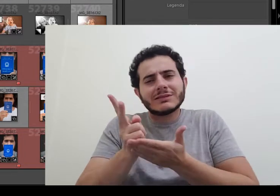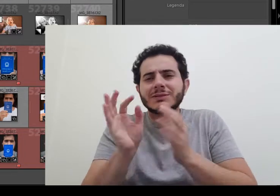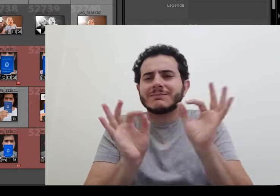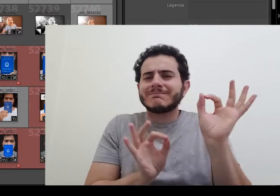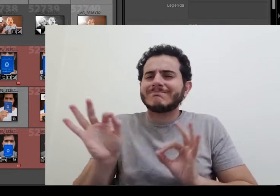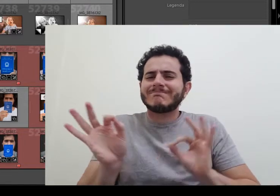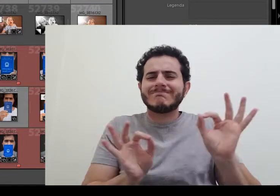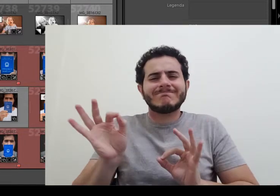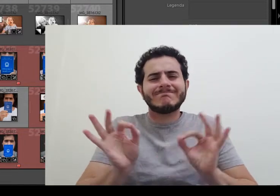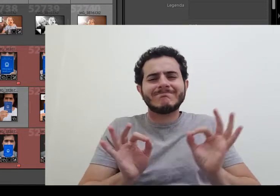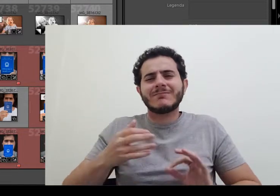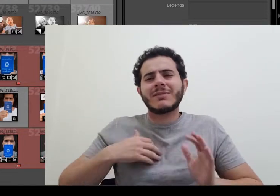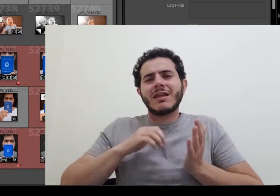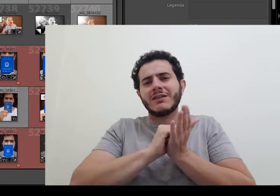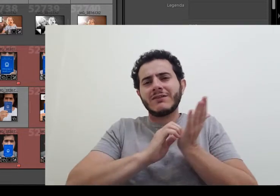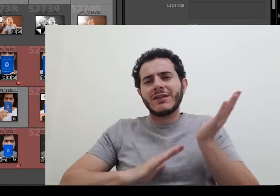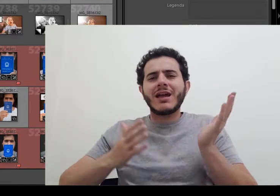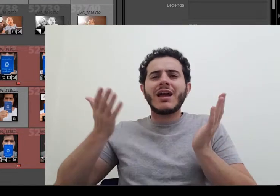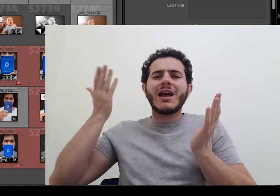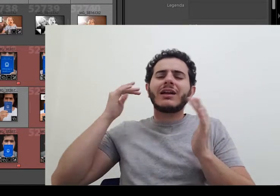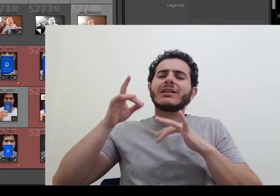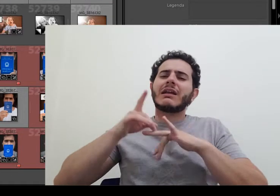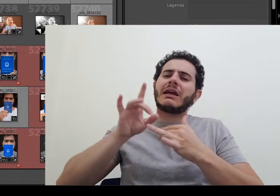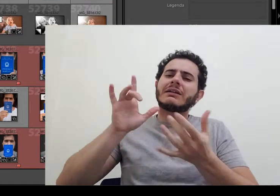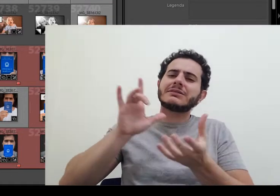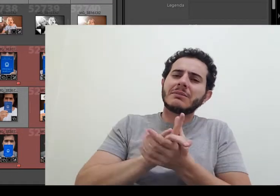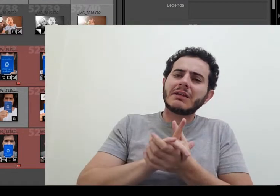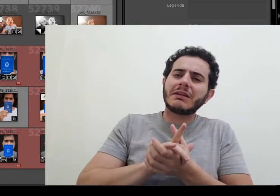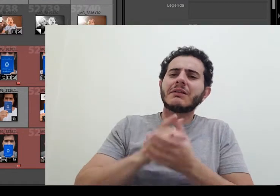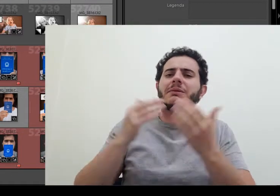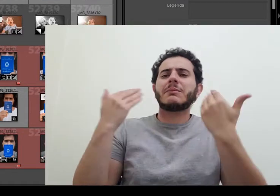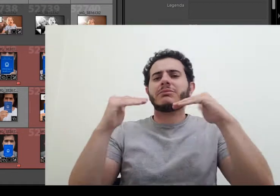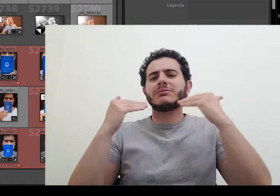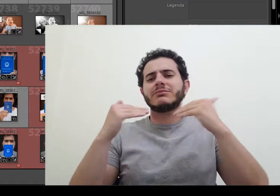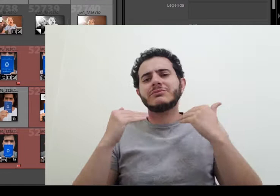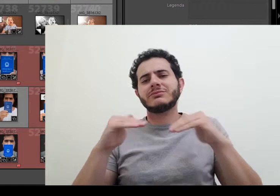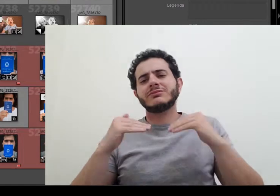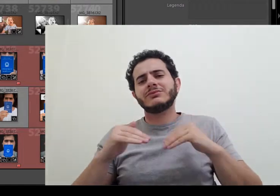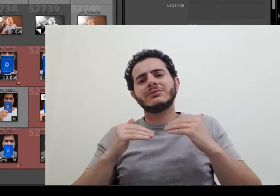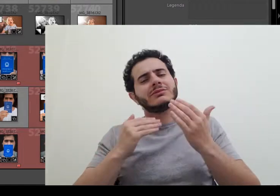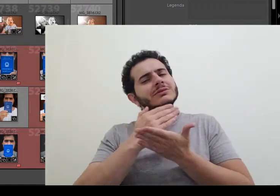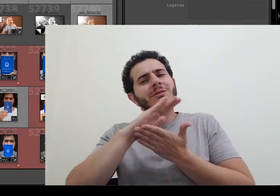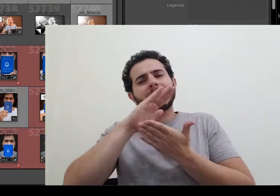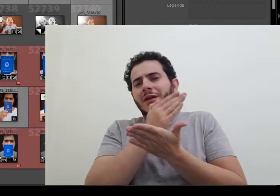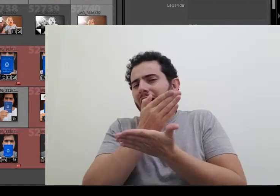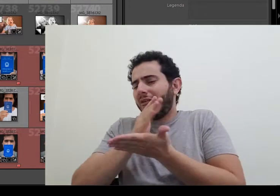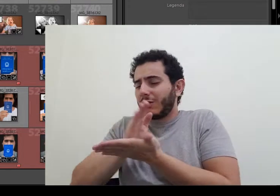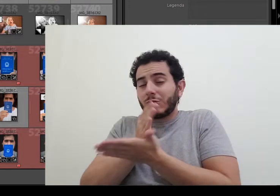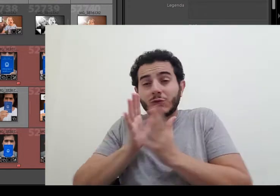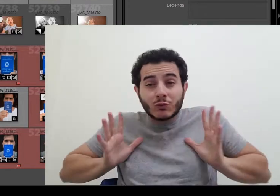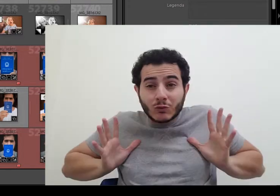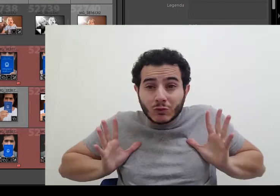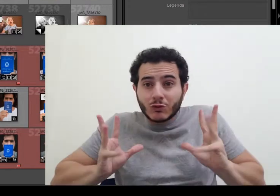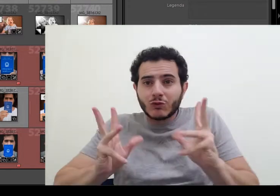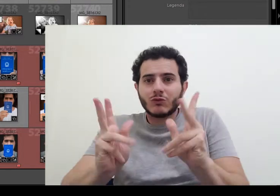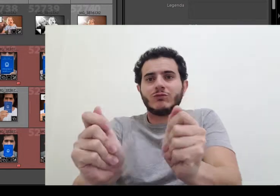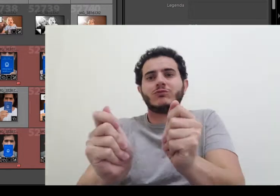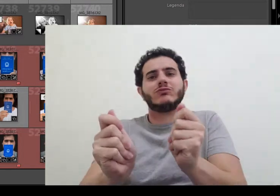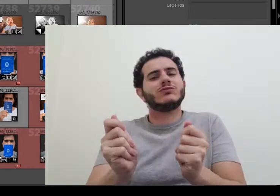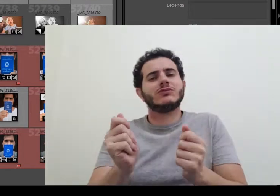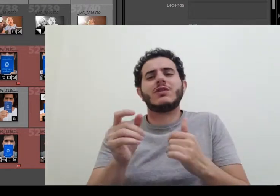com as minhas atividades, desde casamentos, né, alguns casamentos aqui separados certinho na subpasta, na